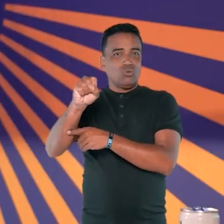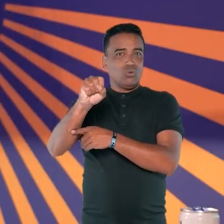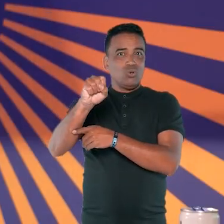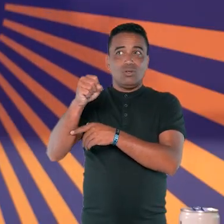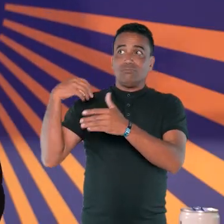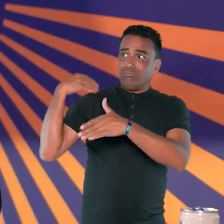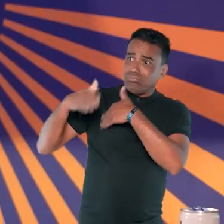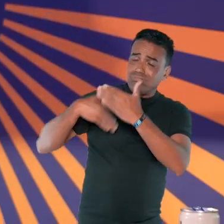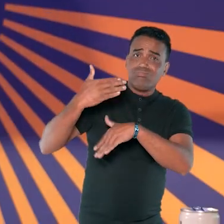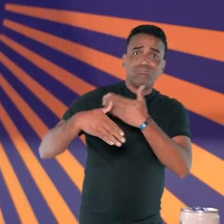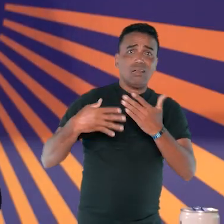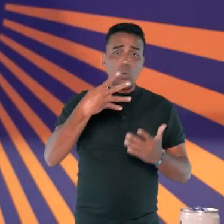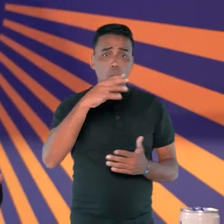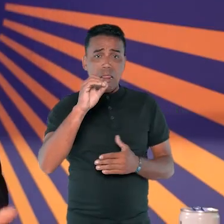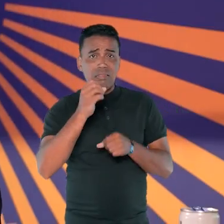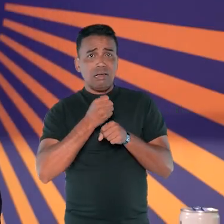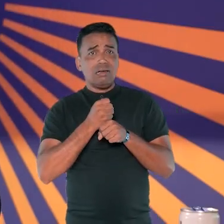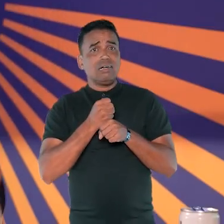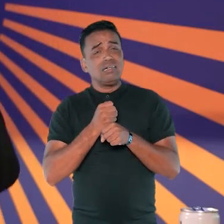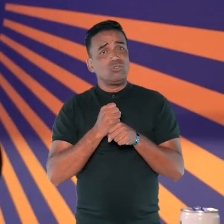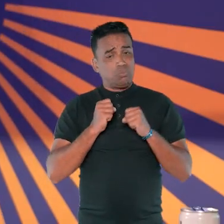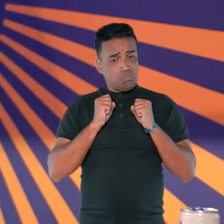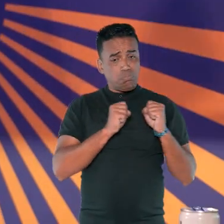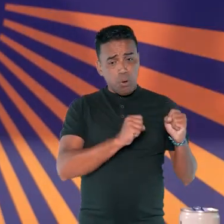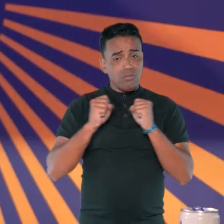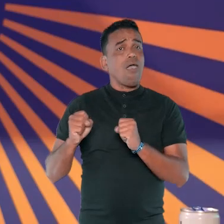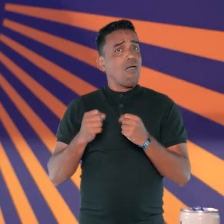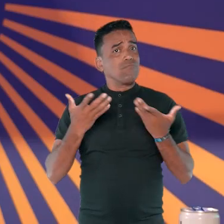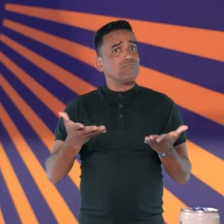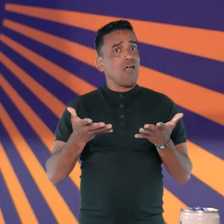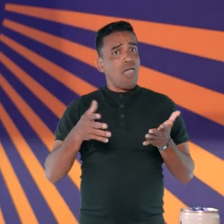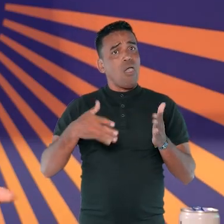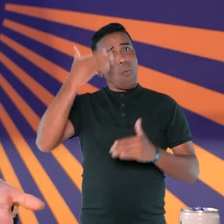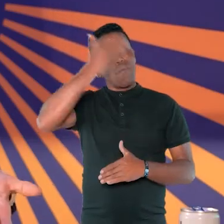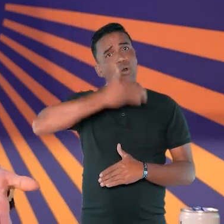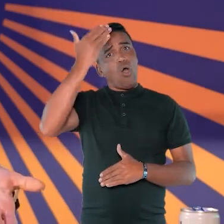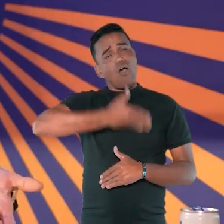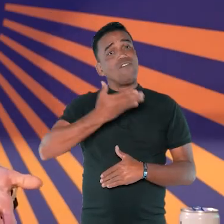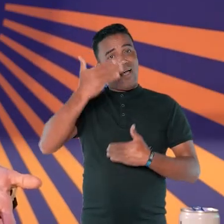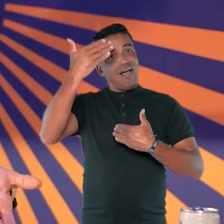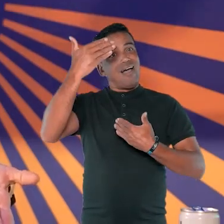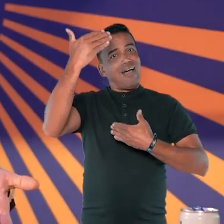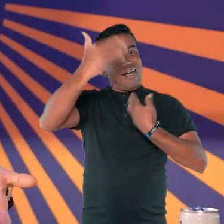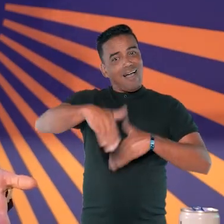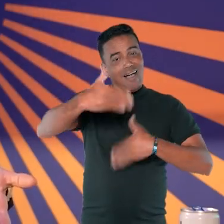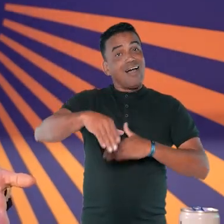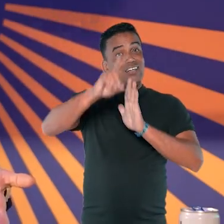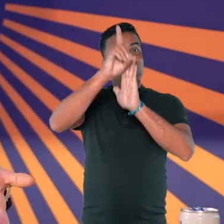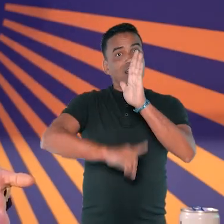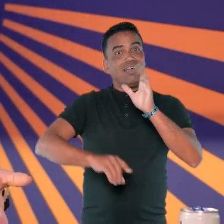se cogitava há 40 anos de poder falar. Eu fiz prova de direito constitucional com o Congresso Nacional fechado